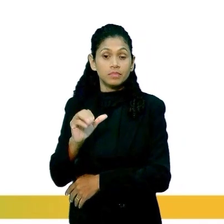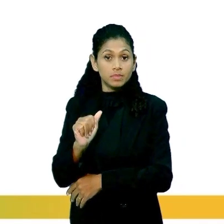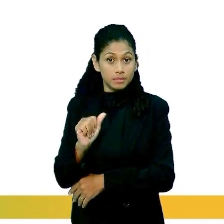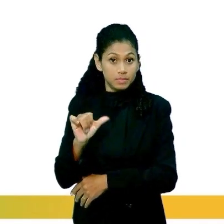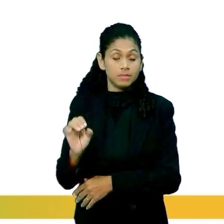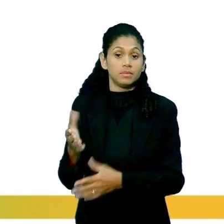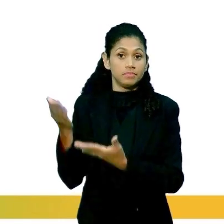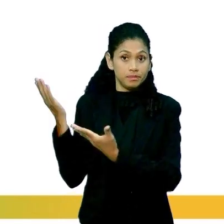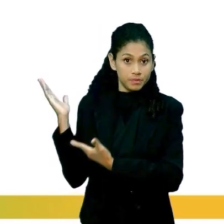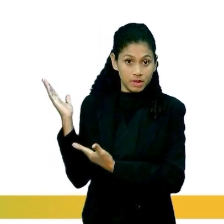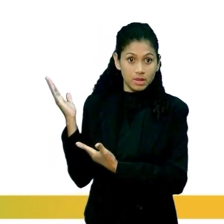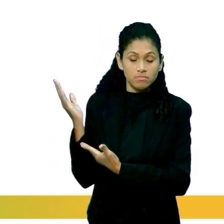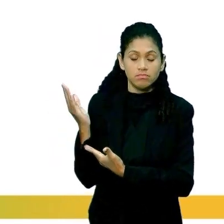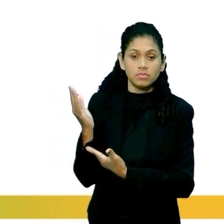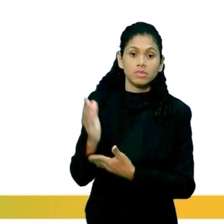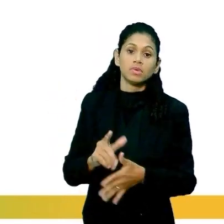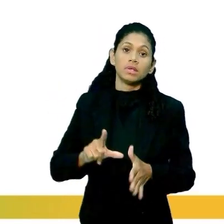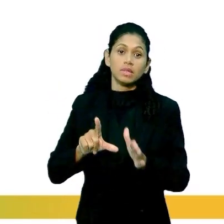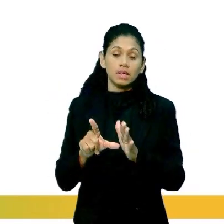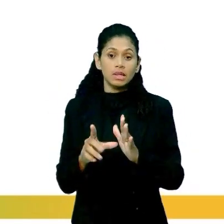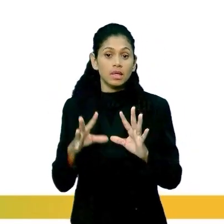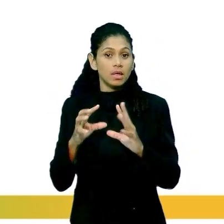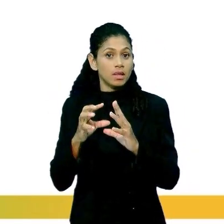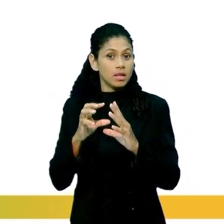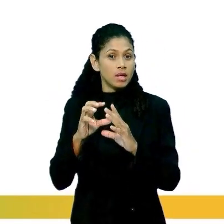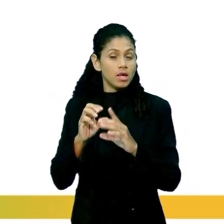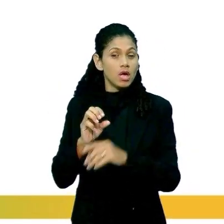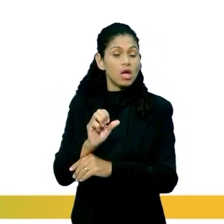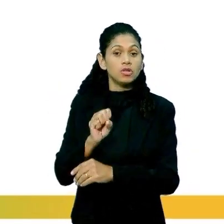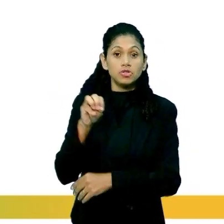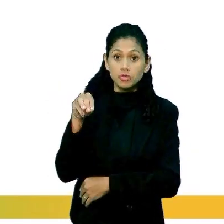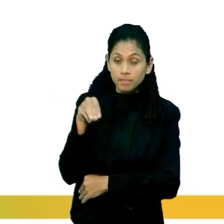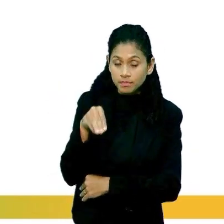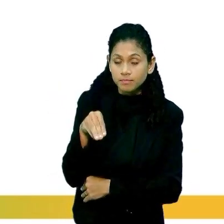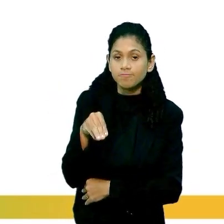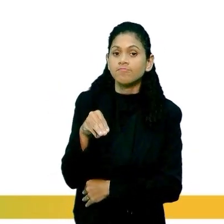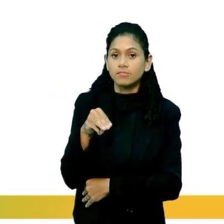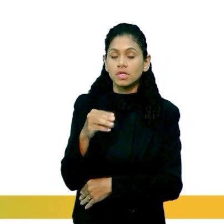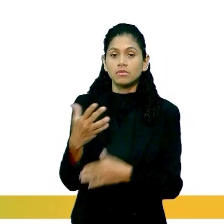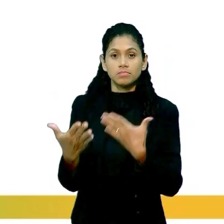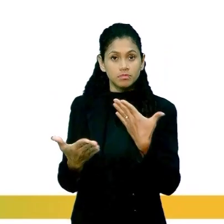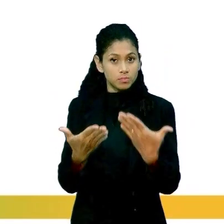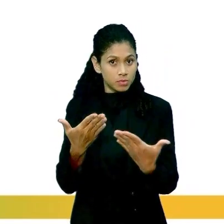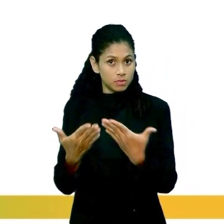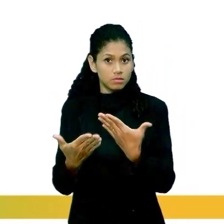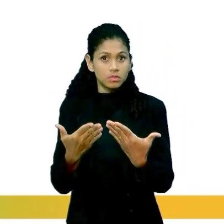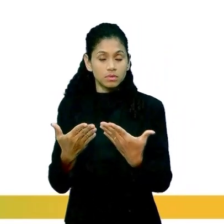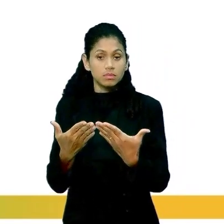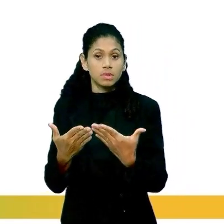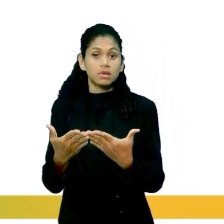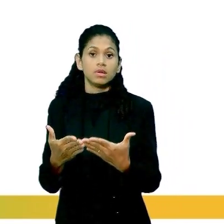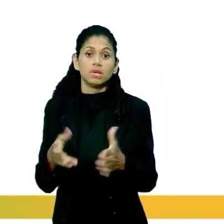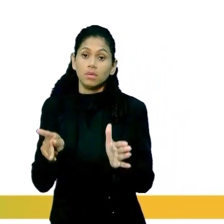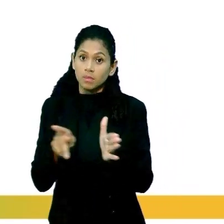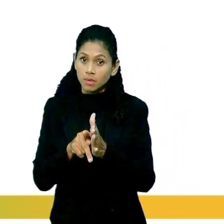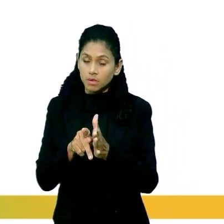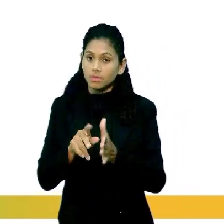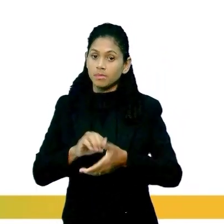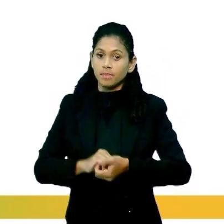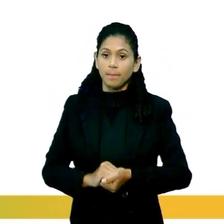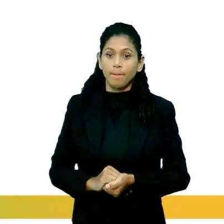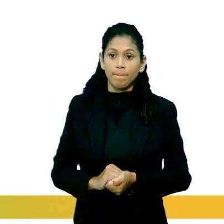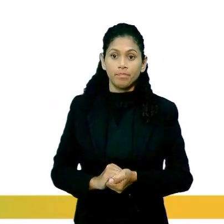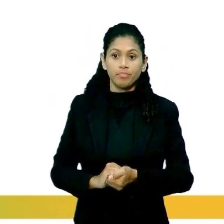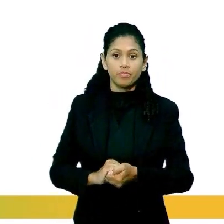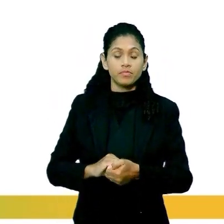é a lei de conservação de massa, que é a lei de Lavoisier, ou a lei das proporções definidas, que é a lei de Prost. Vocês podem acompanhar na tela